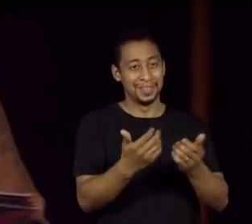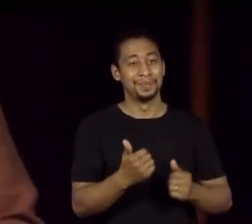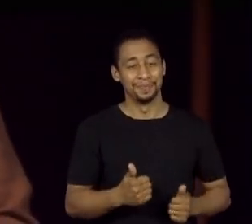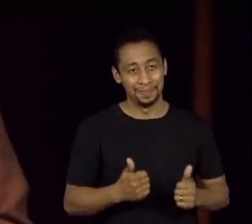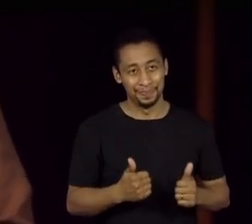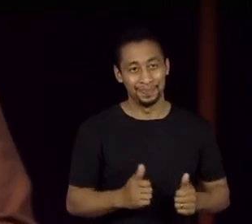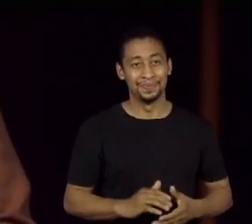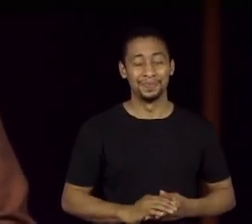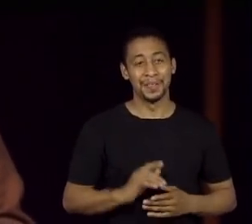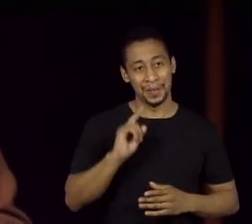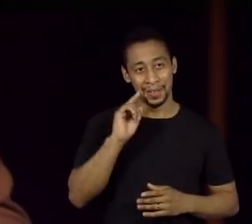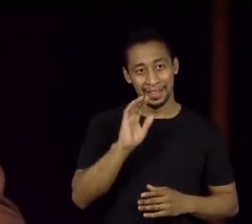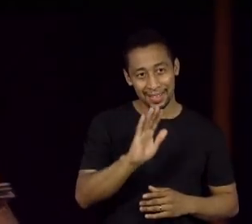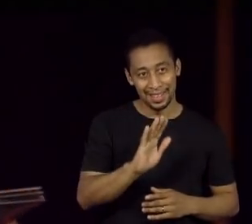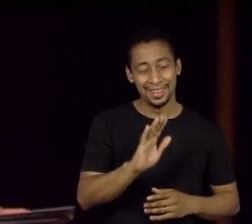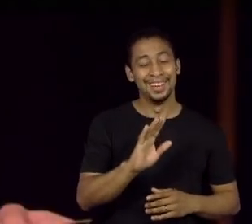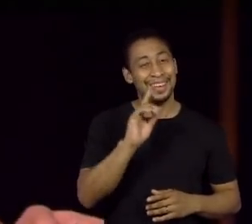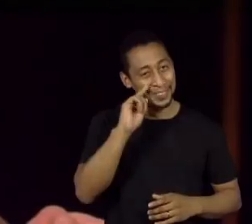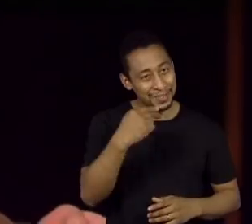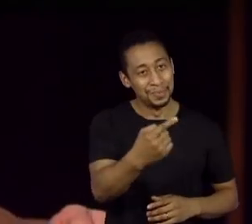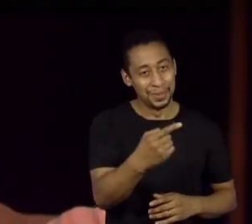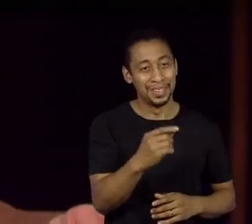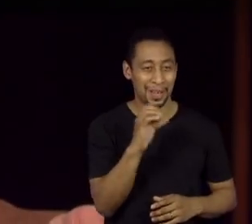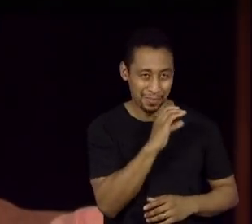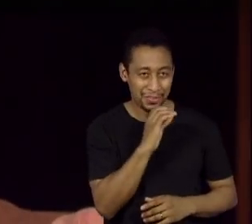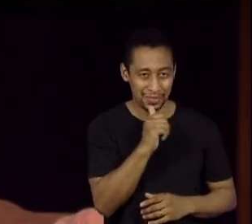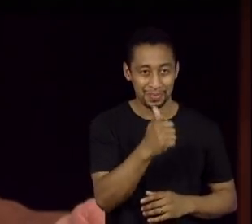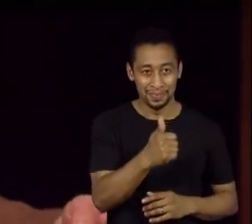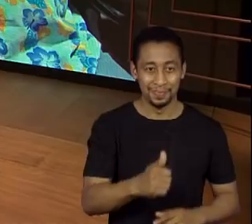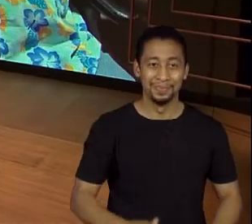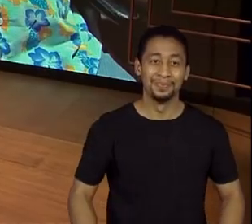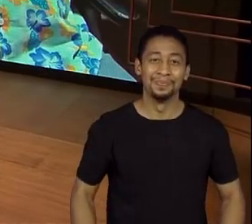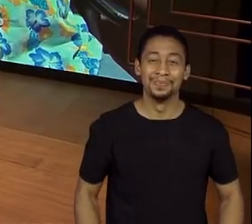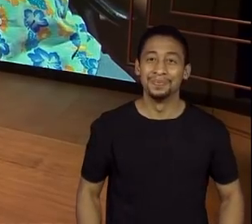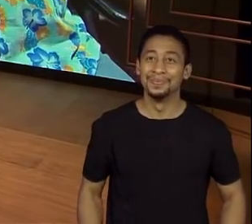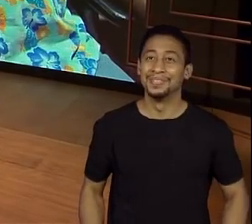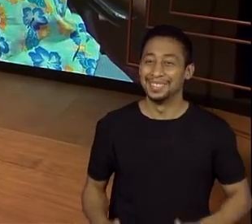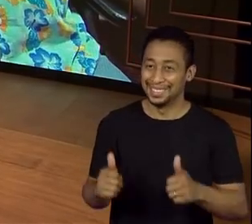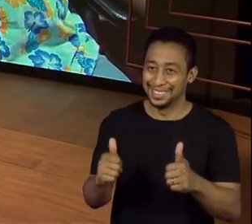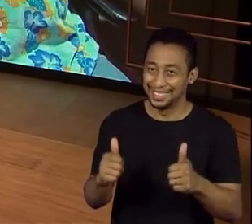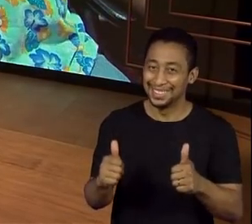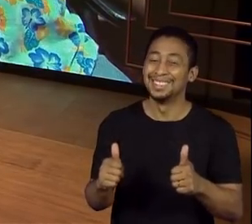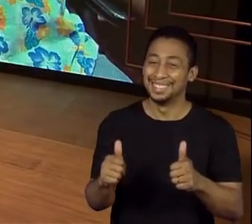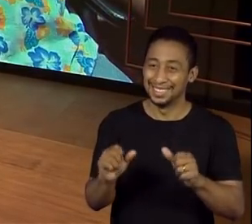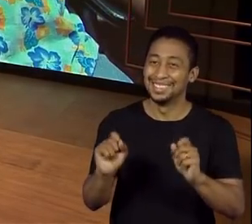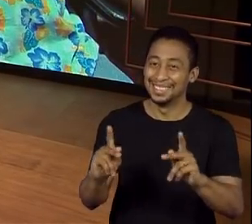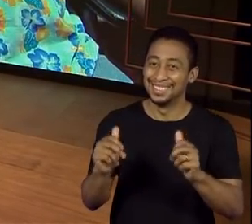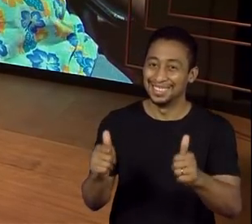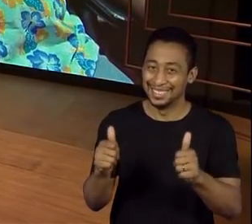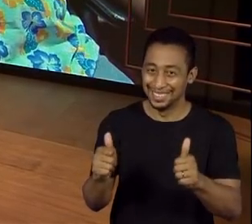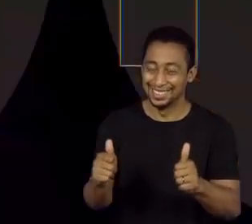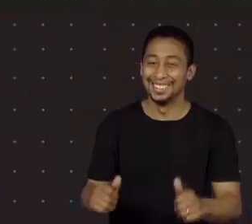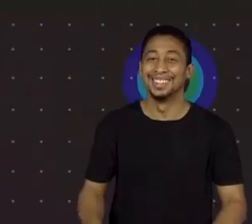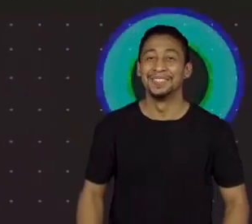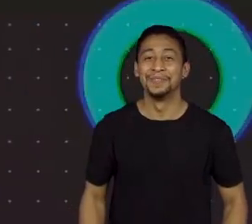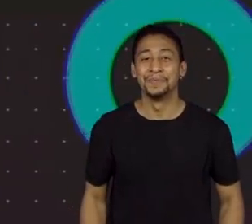boa. Voltamos já com o Persona. Easy. Easy,